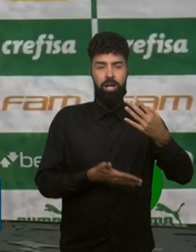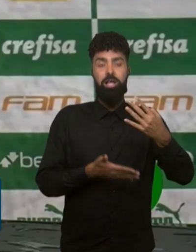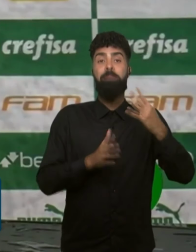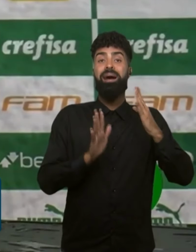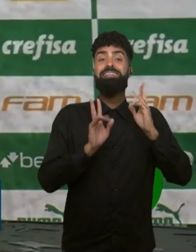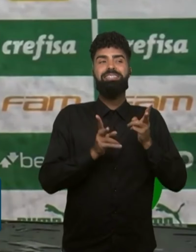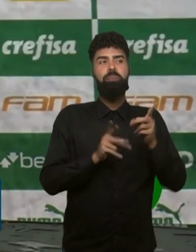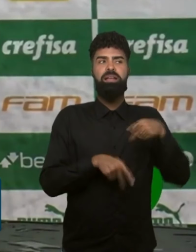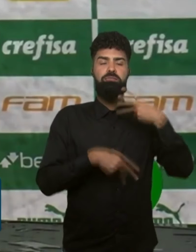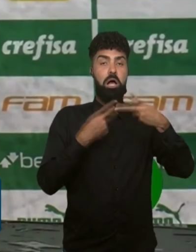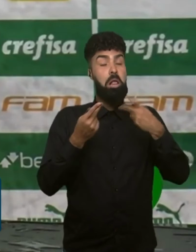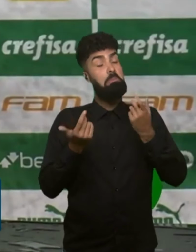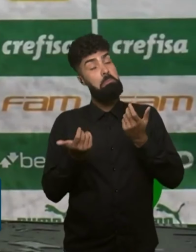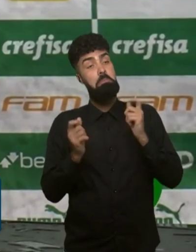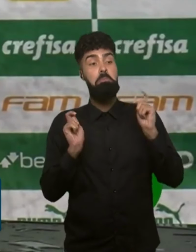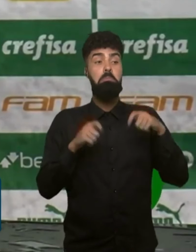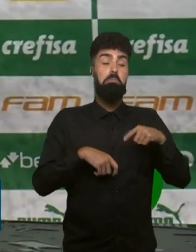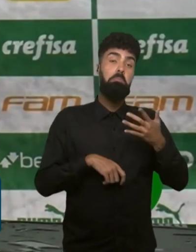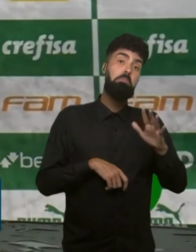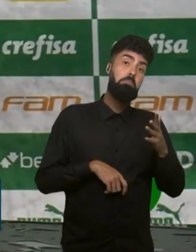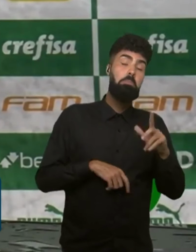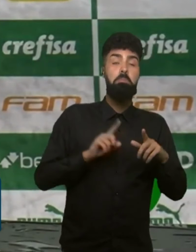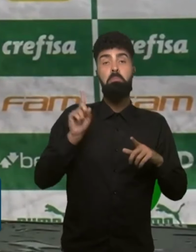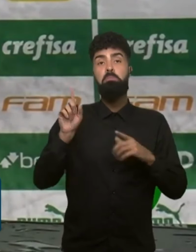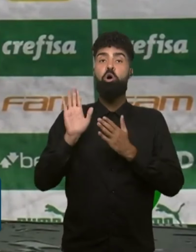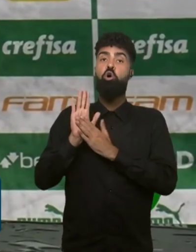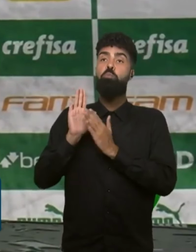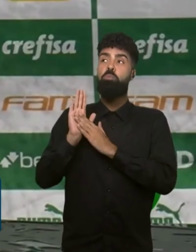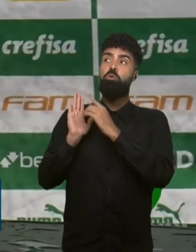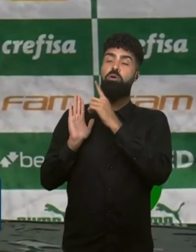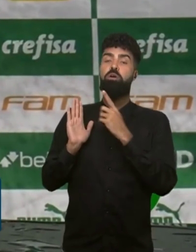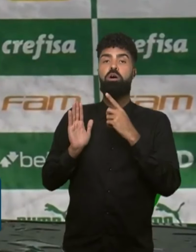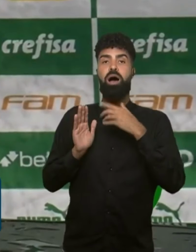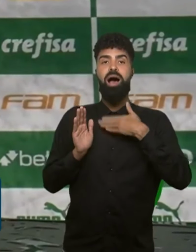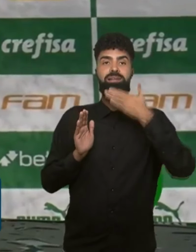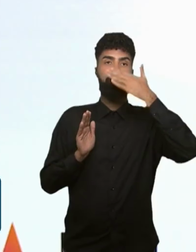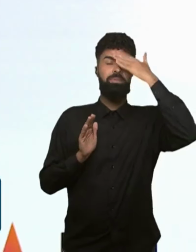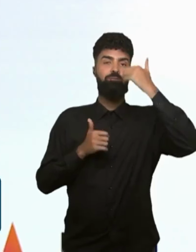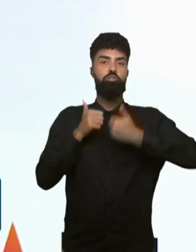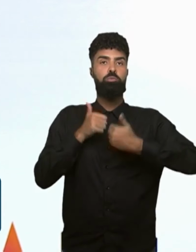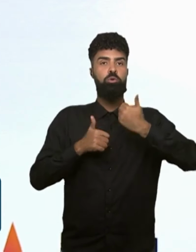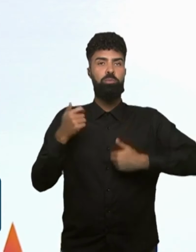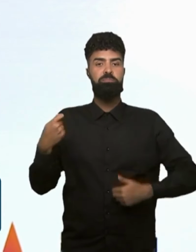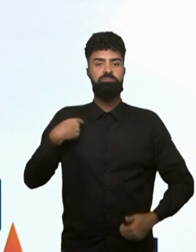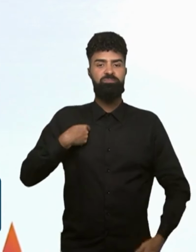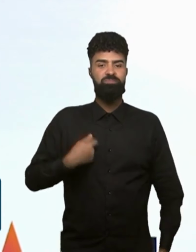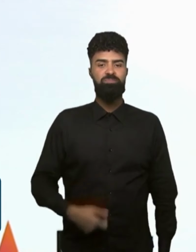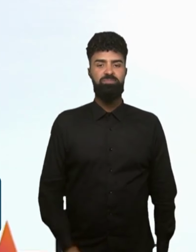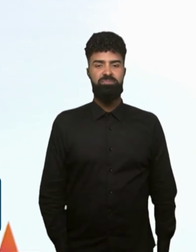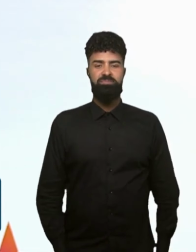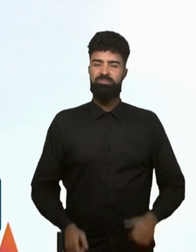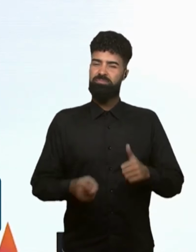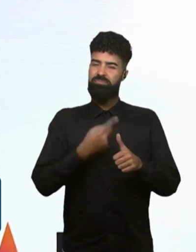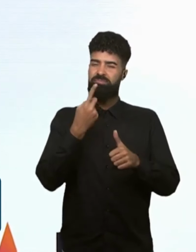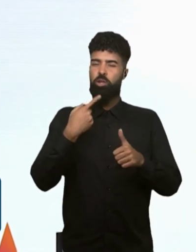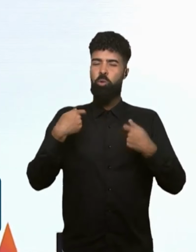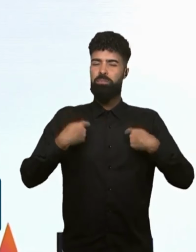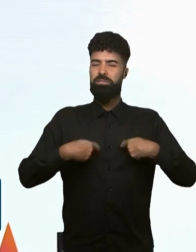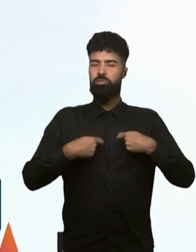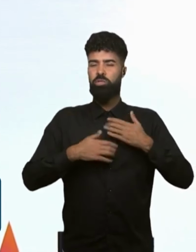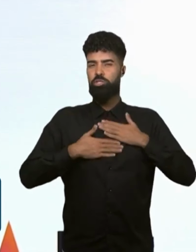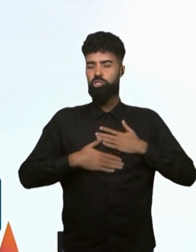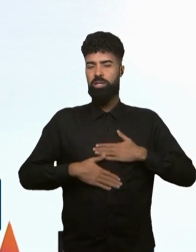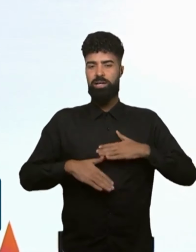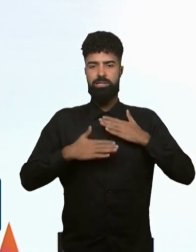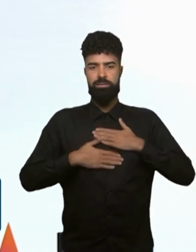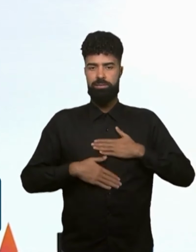a possibilidade de continuar, já que recebeu ofertas do futebol árabe. Primeiro que tudo, eu preciso descansar. Isso